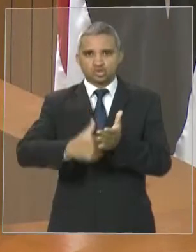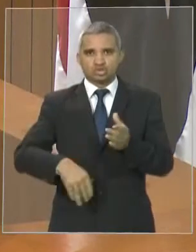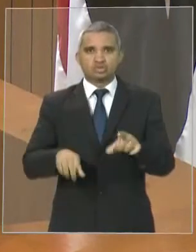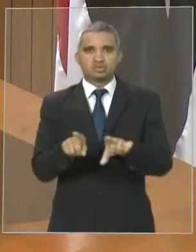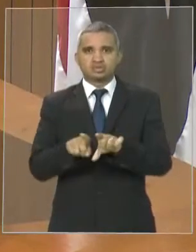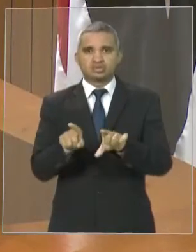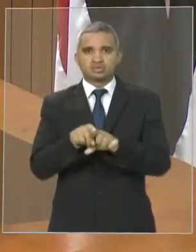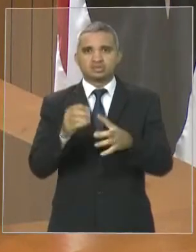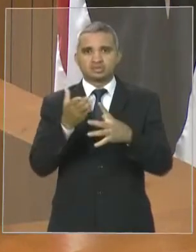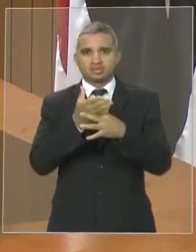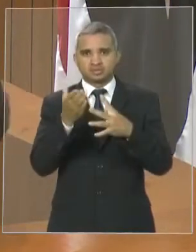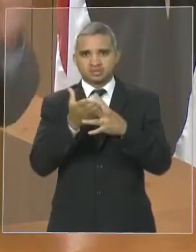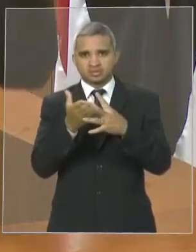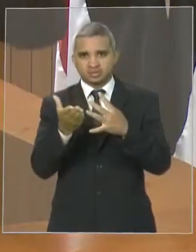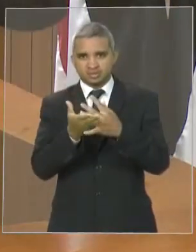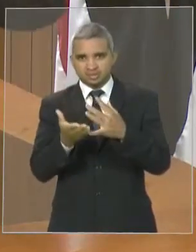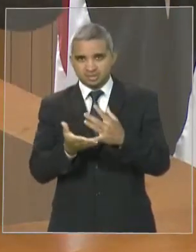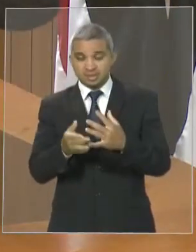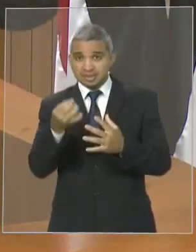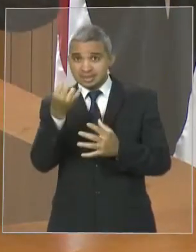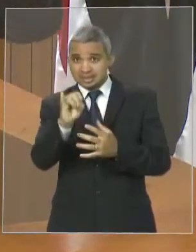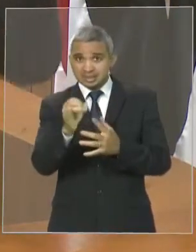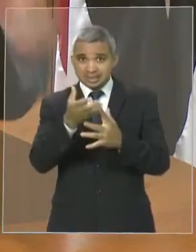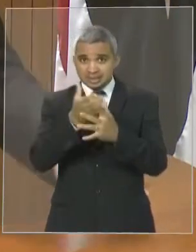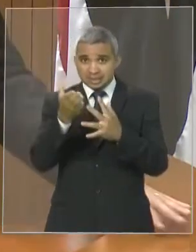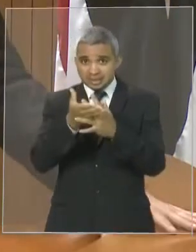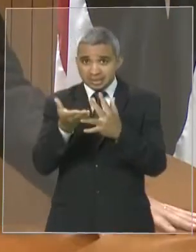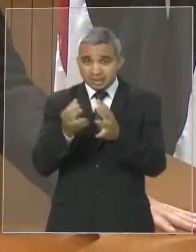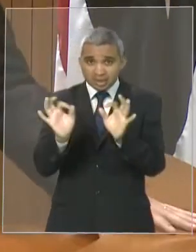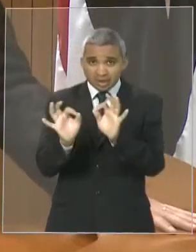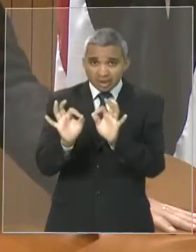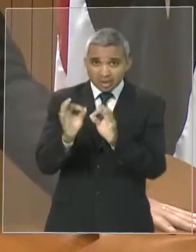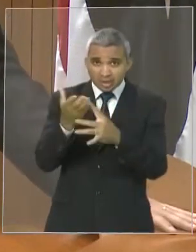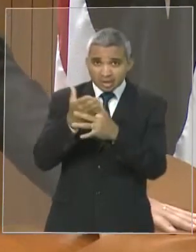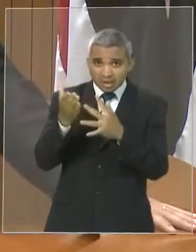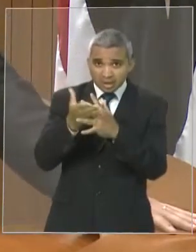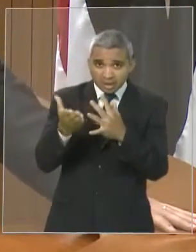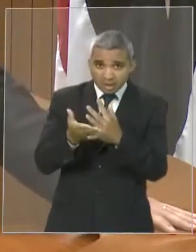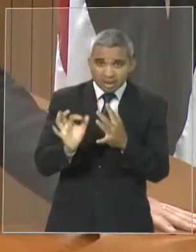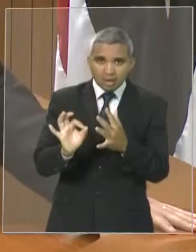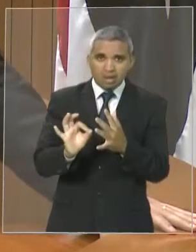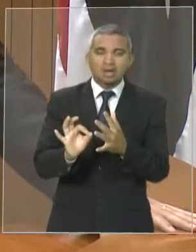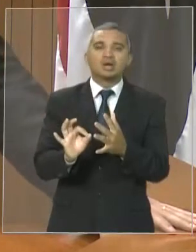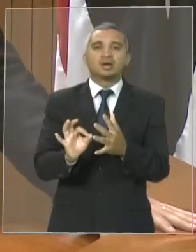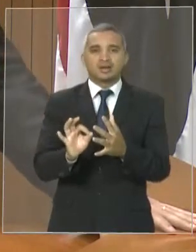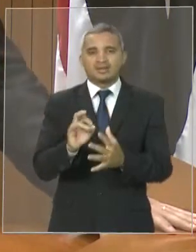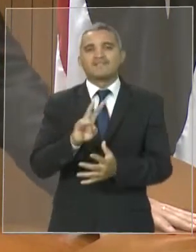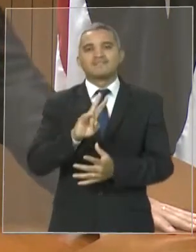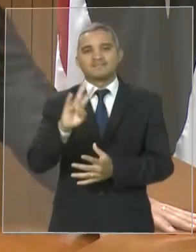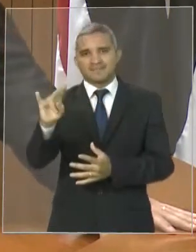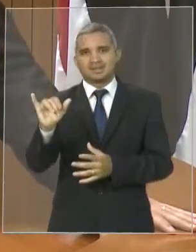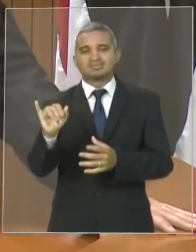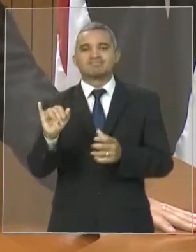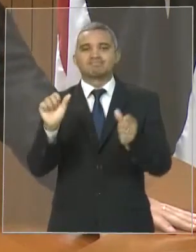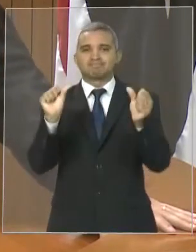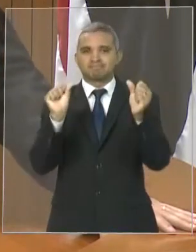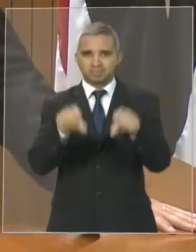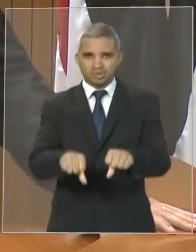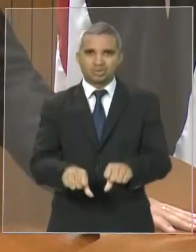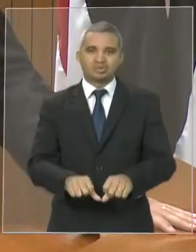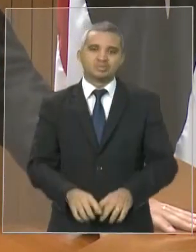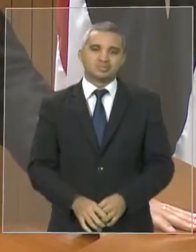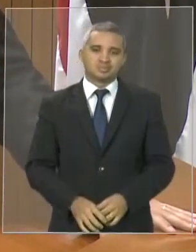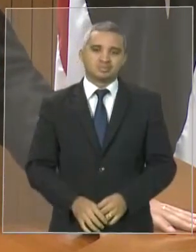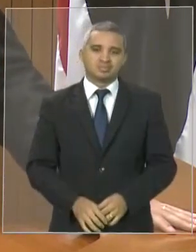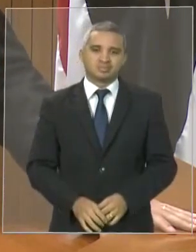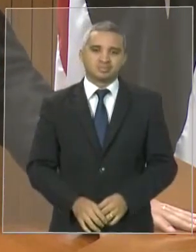for, deputado Max Barros, sabe o que vai acontecer? Isso já aconteceu, o tiro saiu pela culatra. Com a ânsia